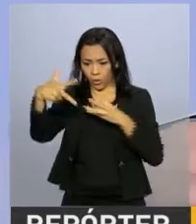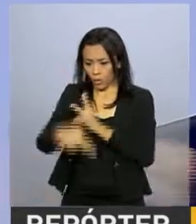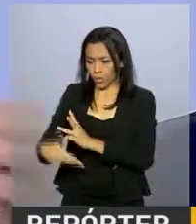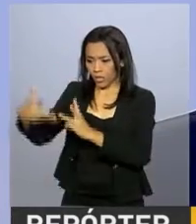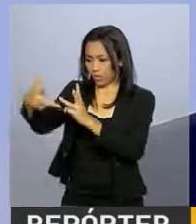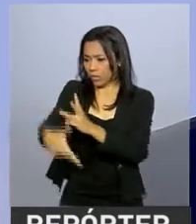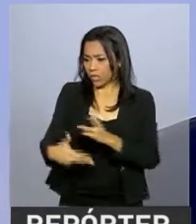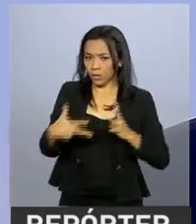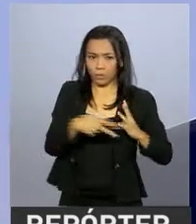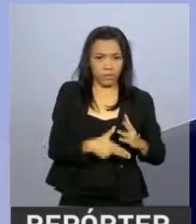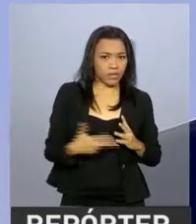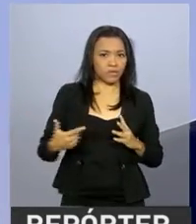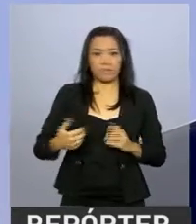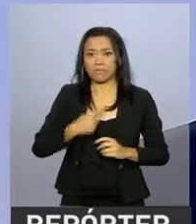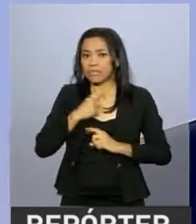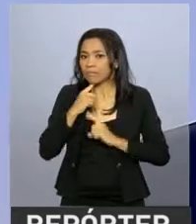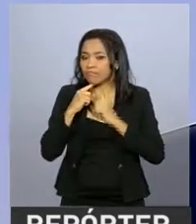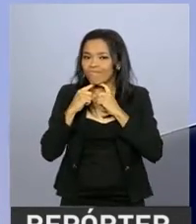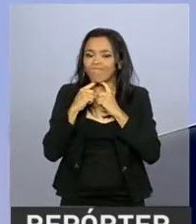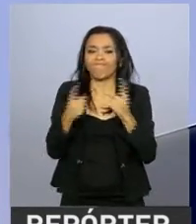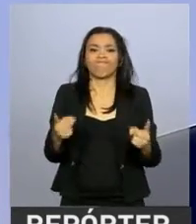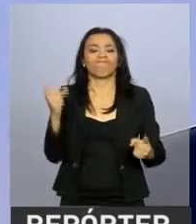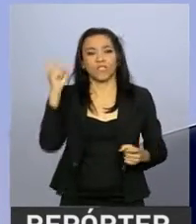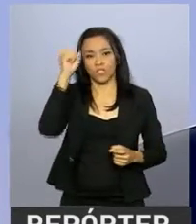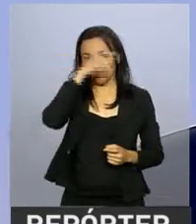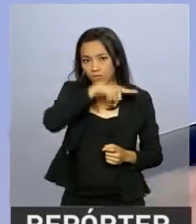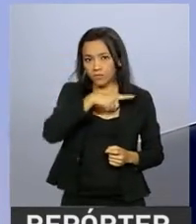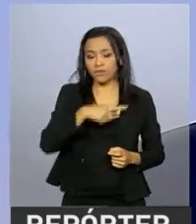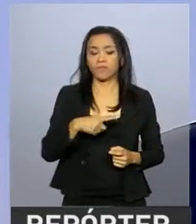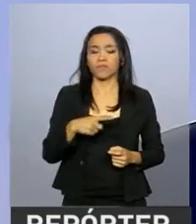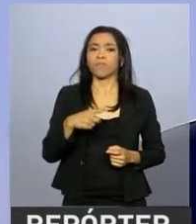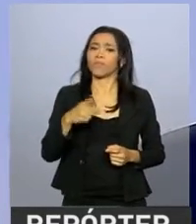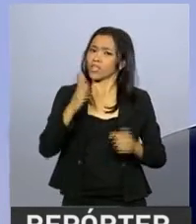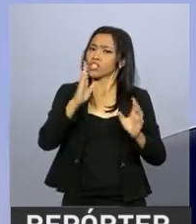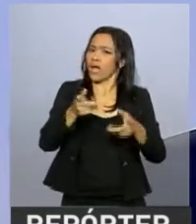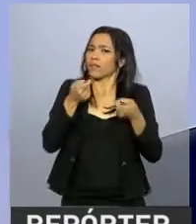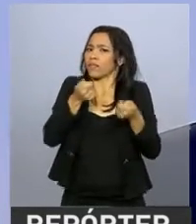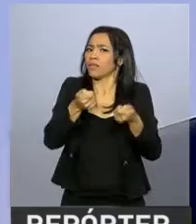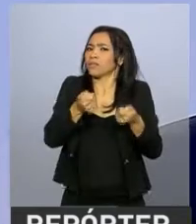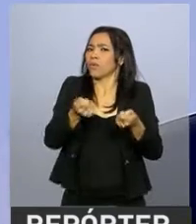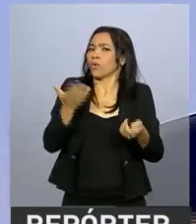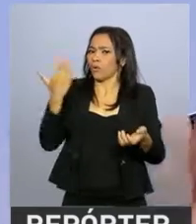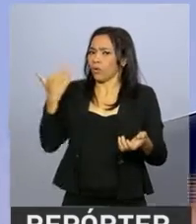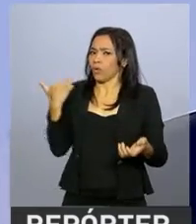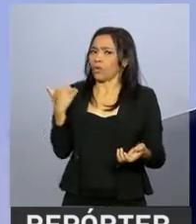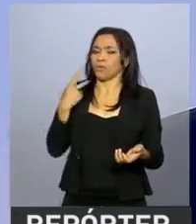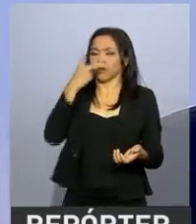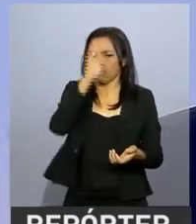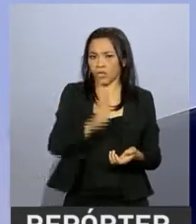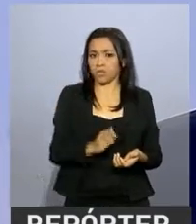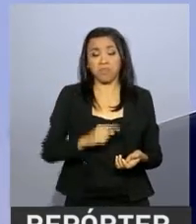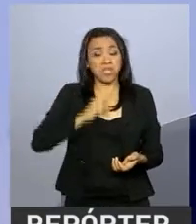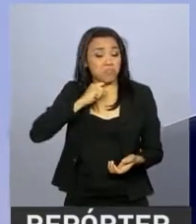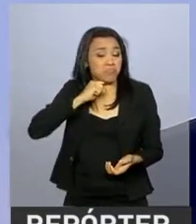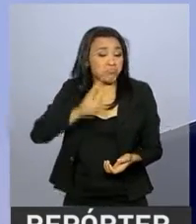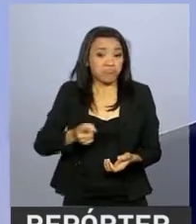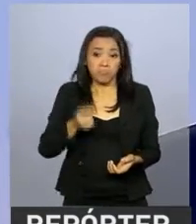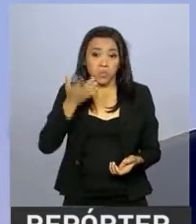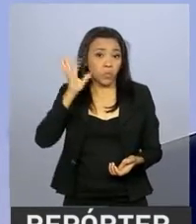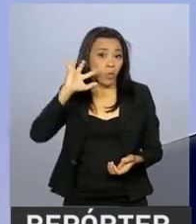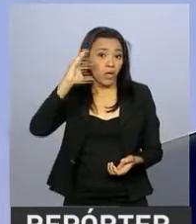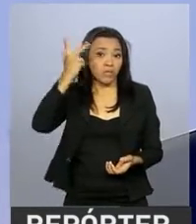e que não são sustentáveis né que foi o que já se tentou no brasil muitas vezes no brasil também não funcionou